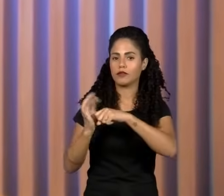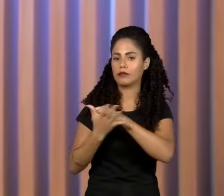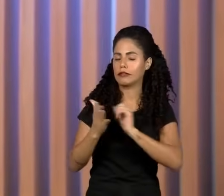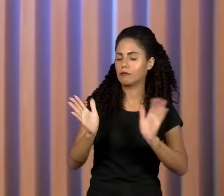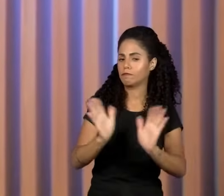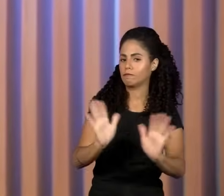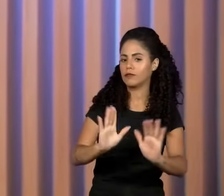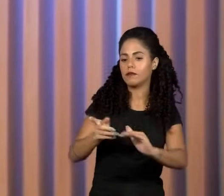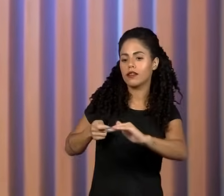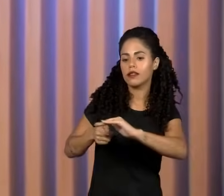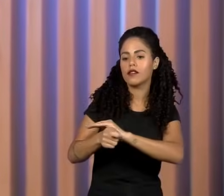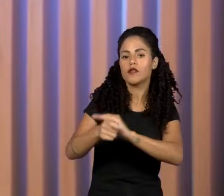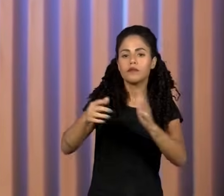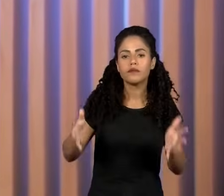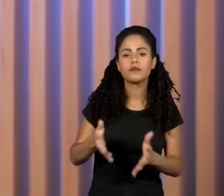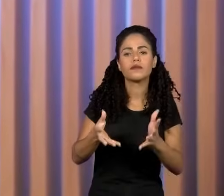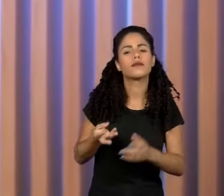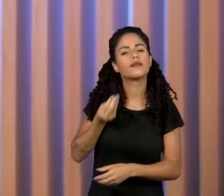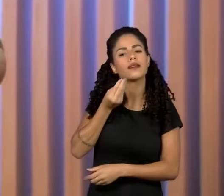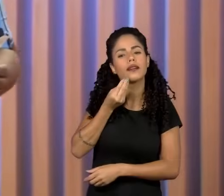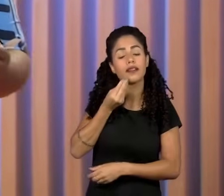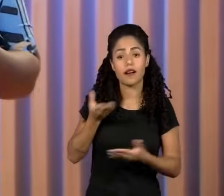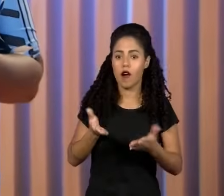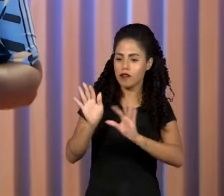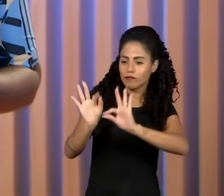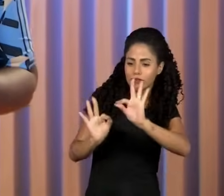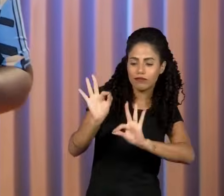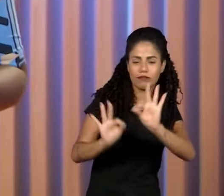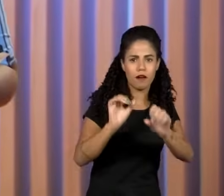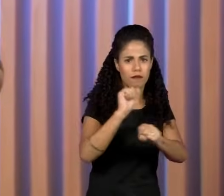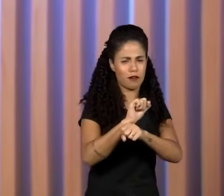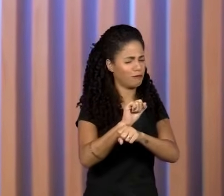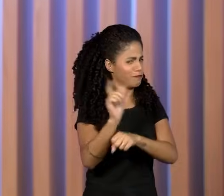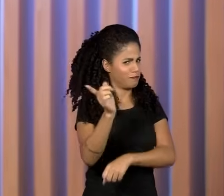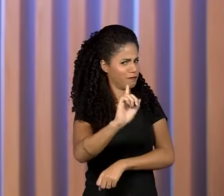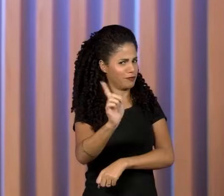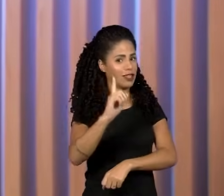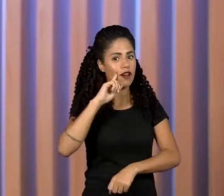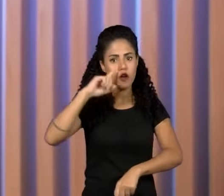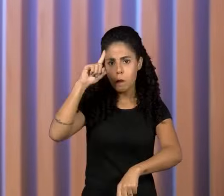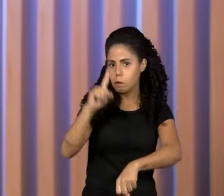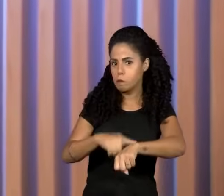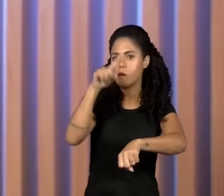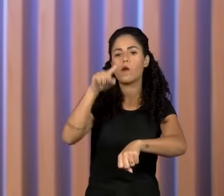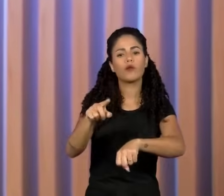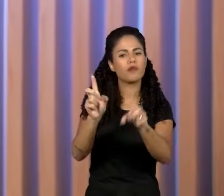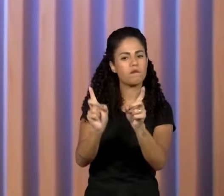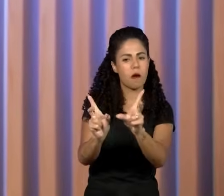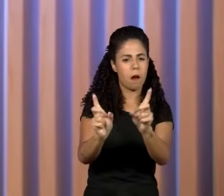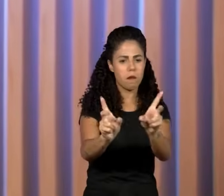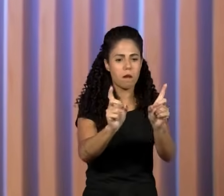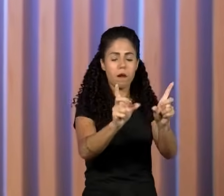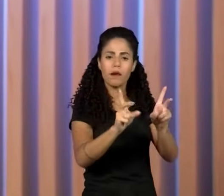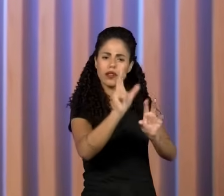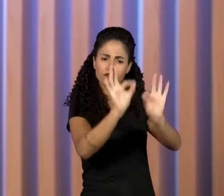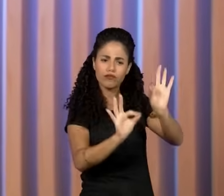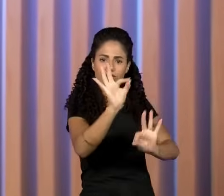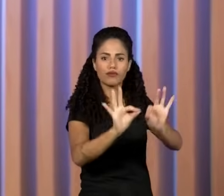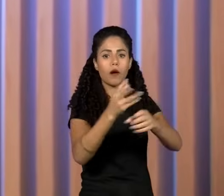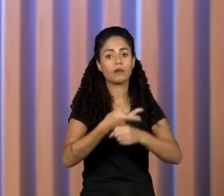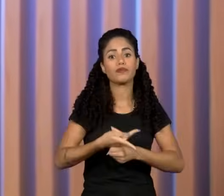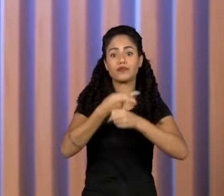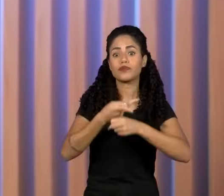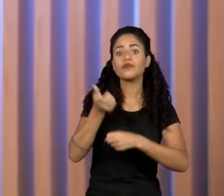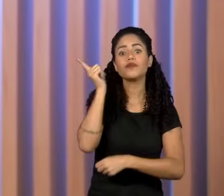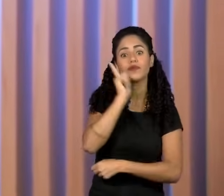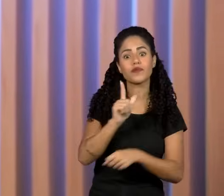de investimentos e incentivos. Mas a produção não parou e tivemos recordes de bilheterias e produções premiadas